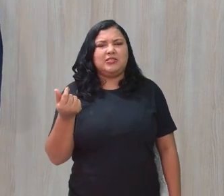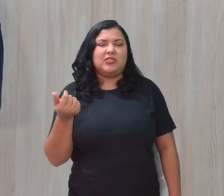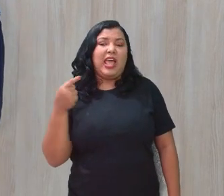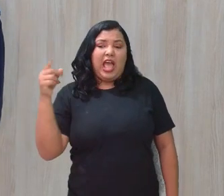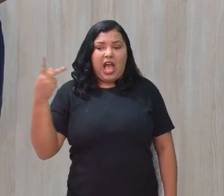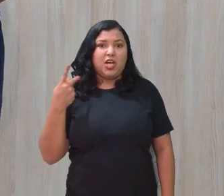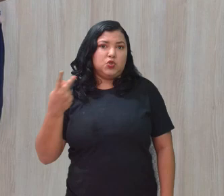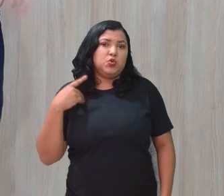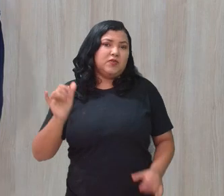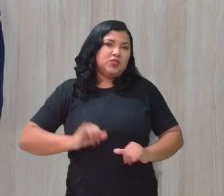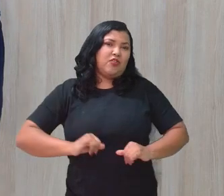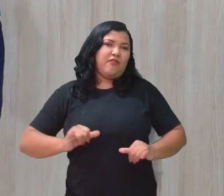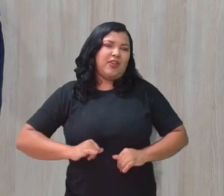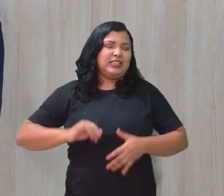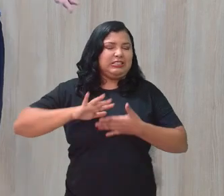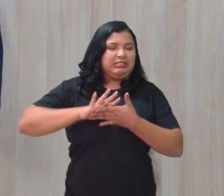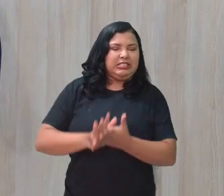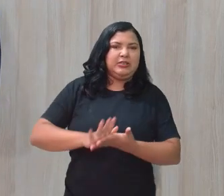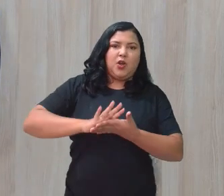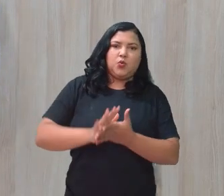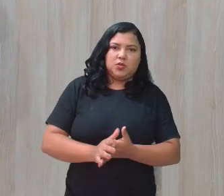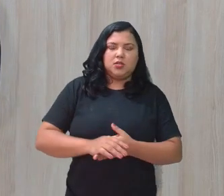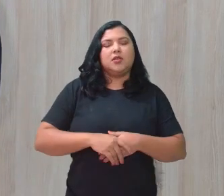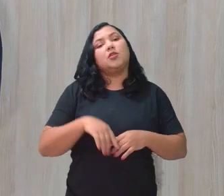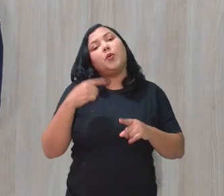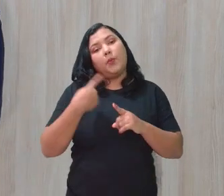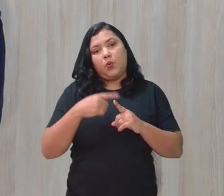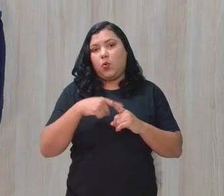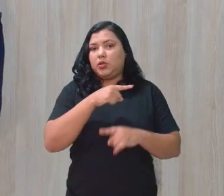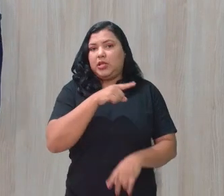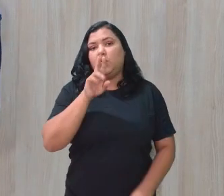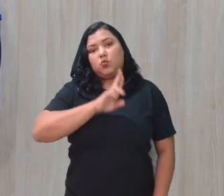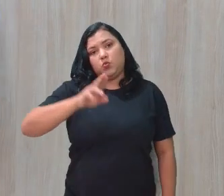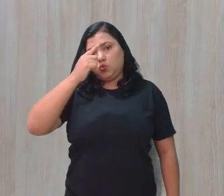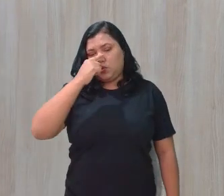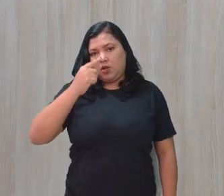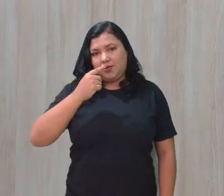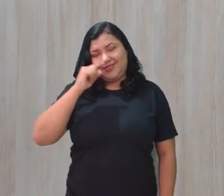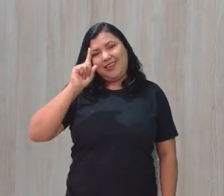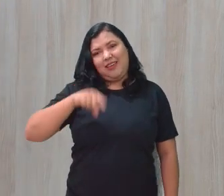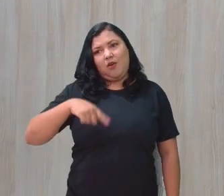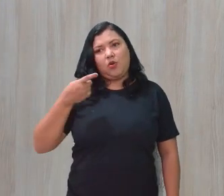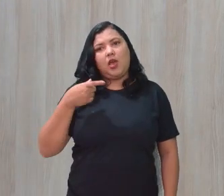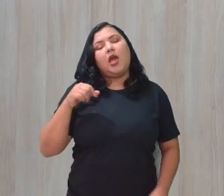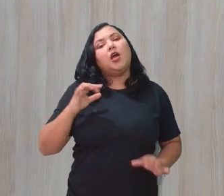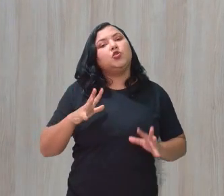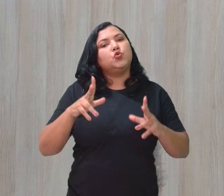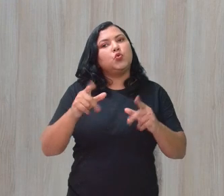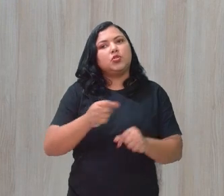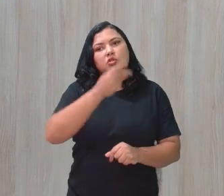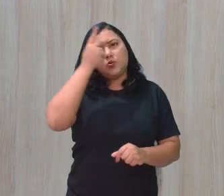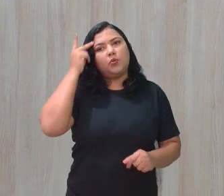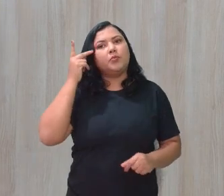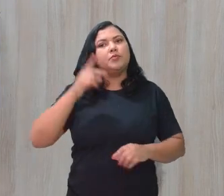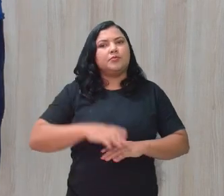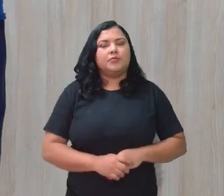elas estavam sofrendo rejeições sociais por causa desse nariz, é um argumento baseado no bom senso,